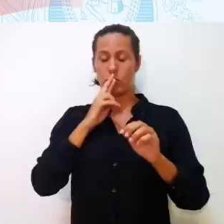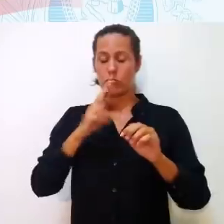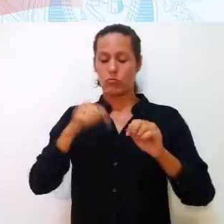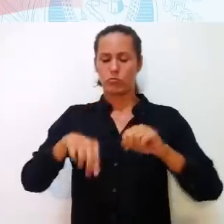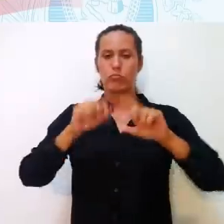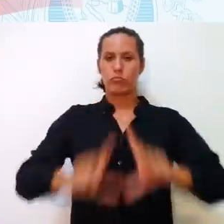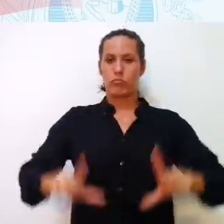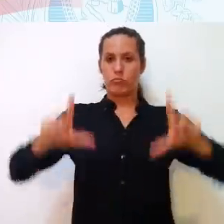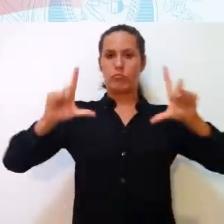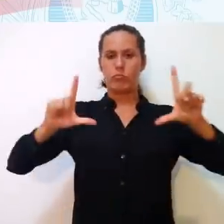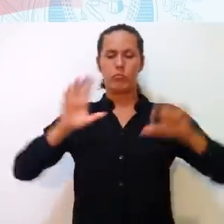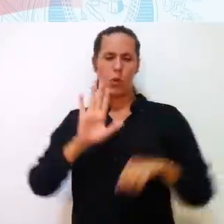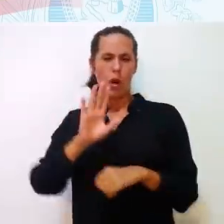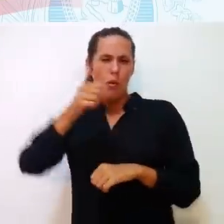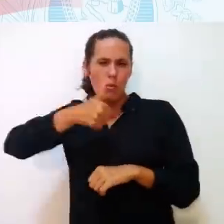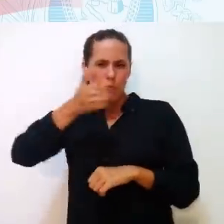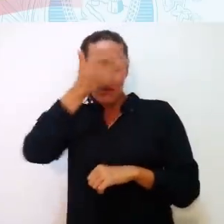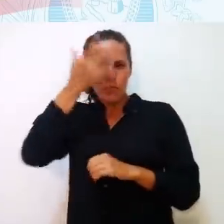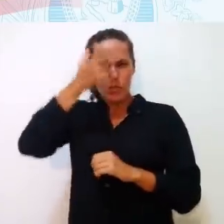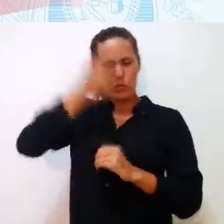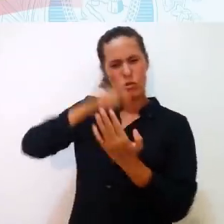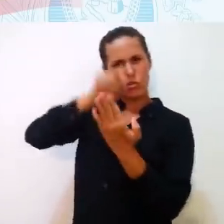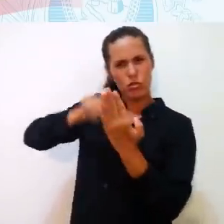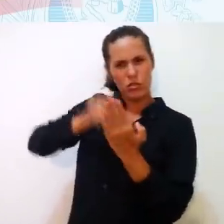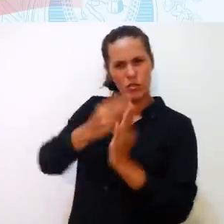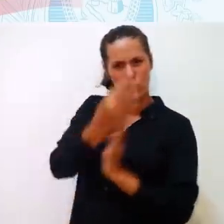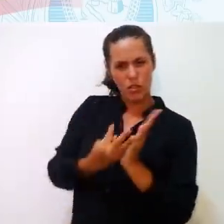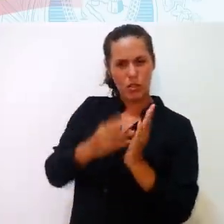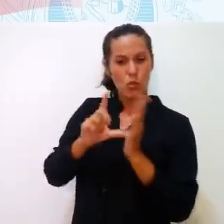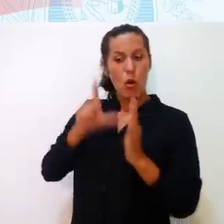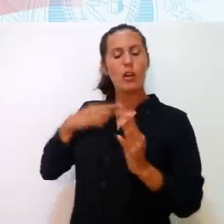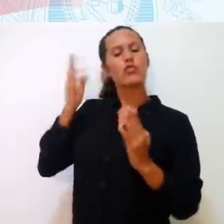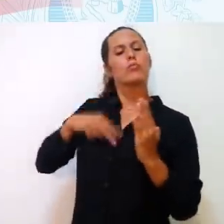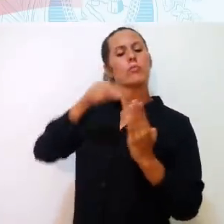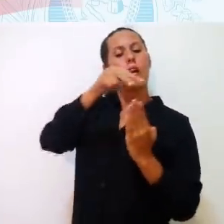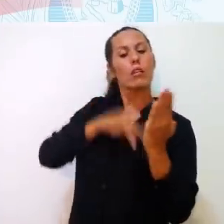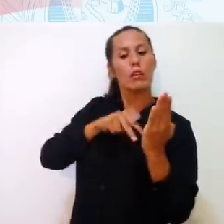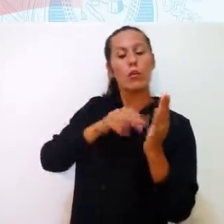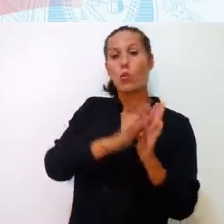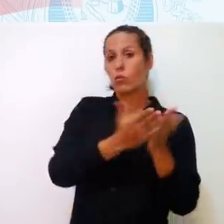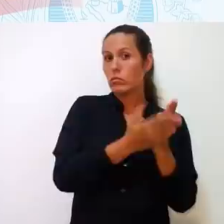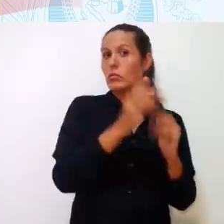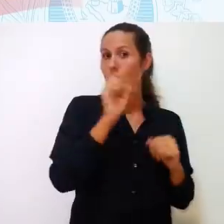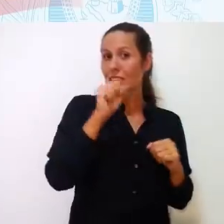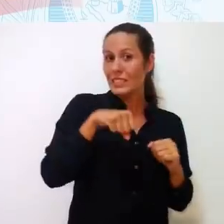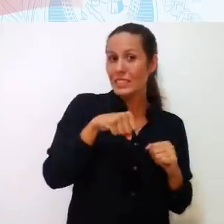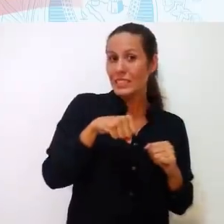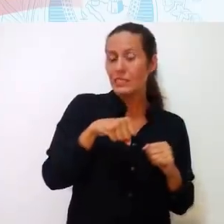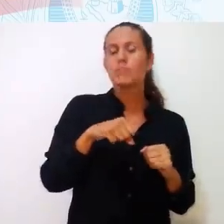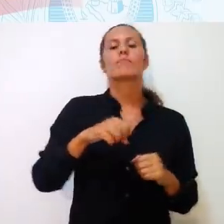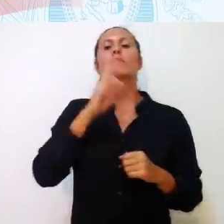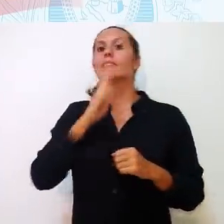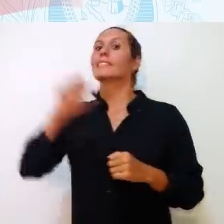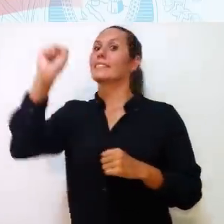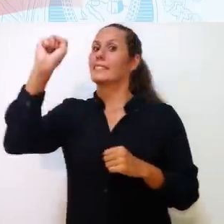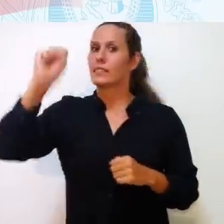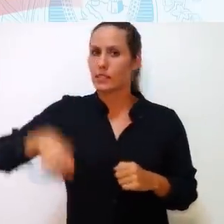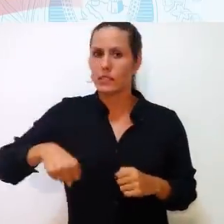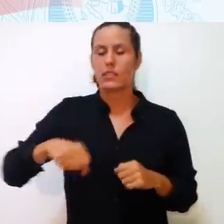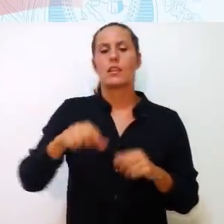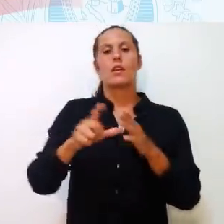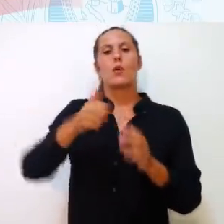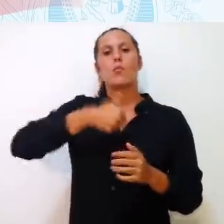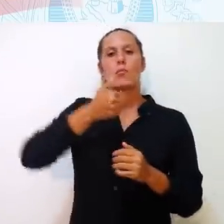agora as respostas vão aparecer também para você aí na tela. Primeiro, as pessoas que escreveram esses textos já leram o livro Morte e Vida